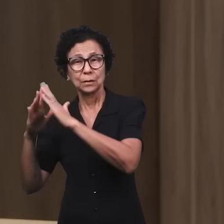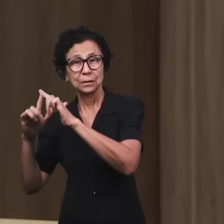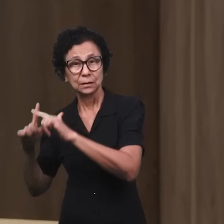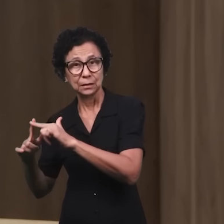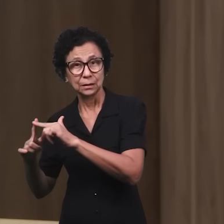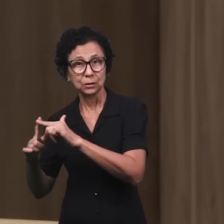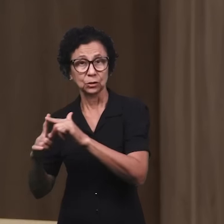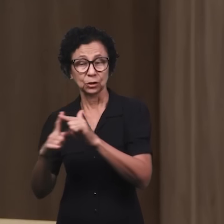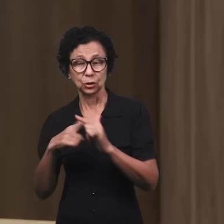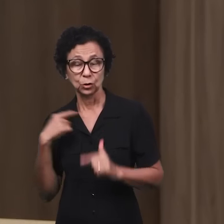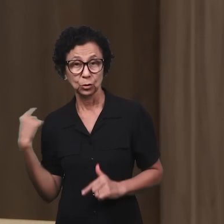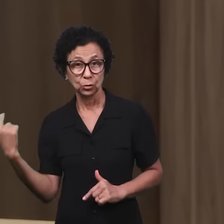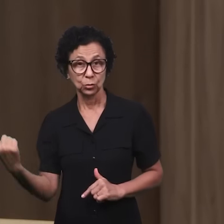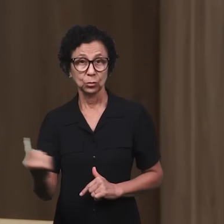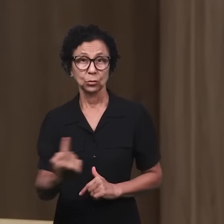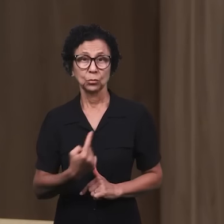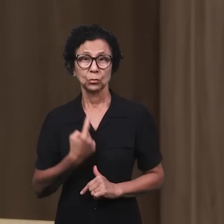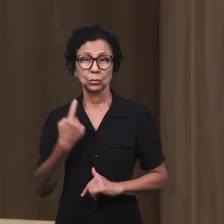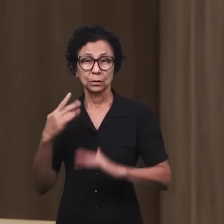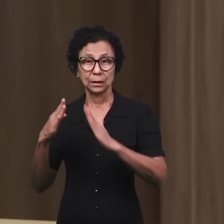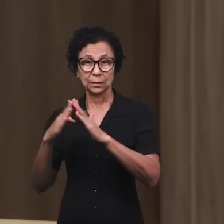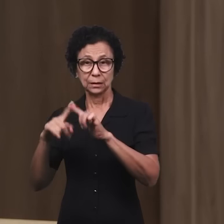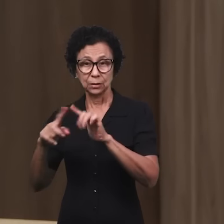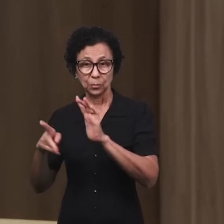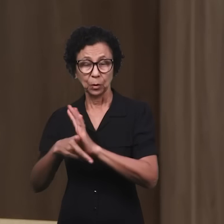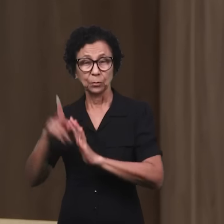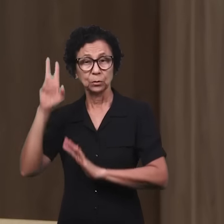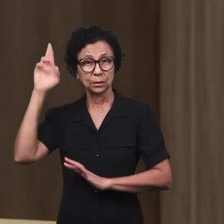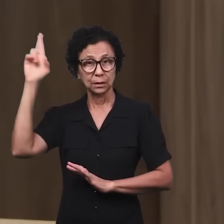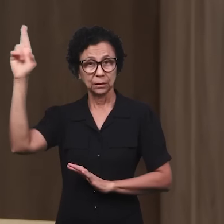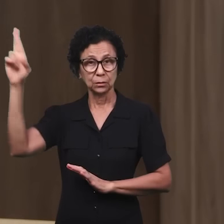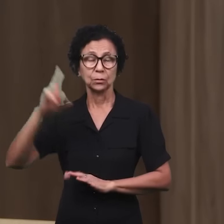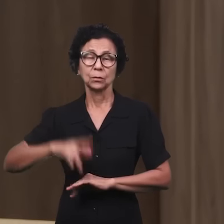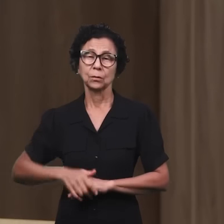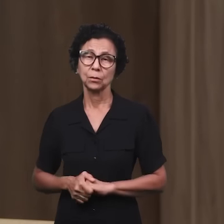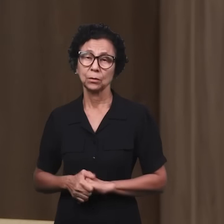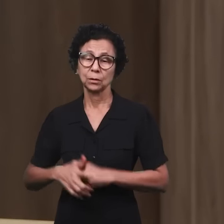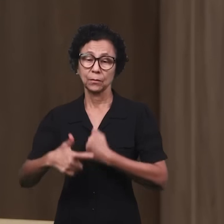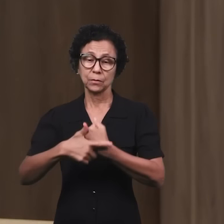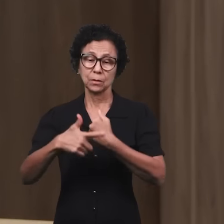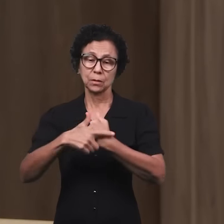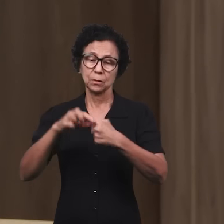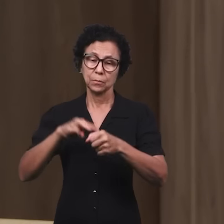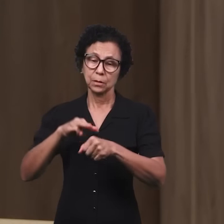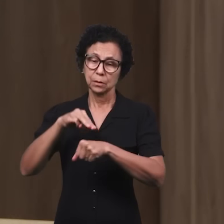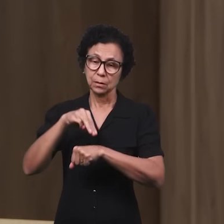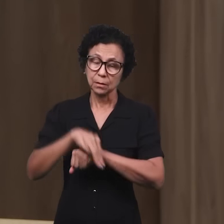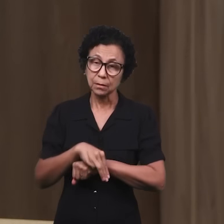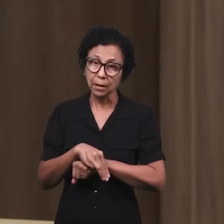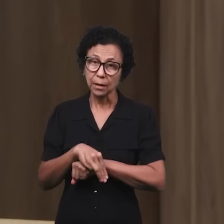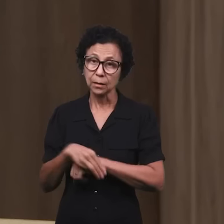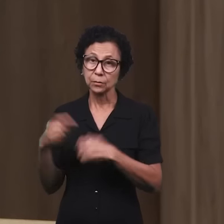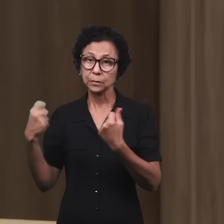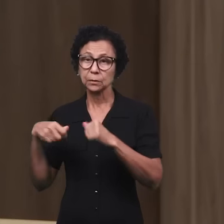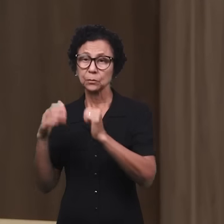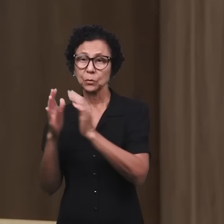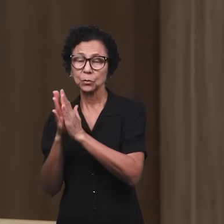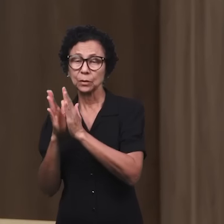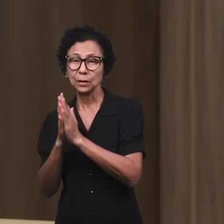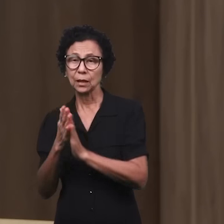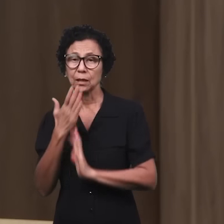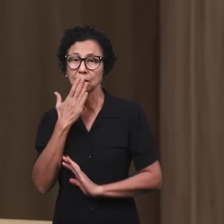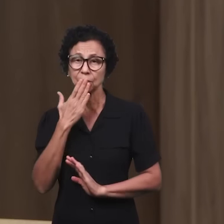vamos nós clamarmos como igreja, como ministério, para que esses jovens que são da